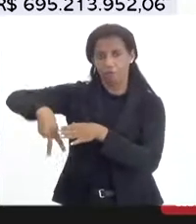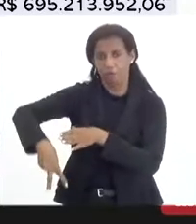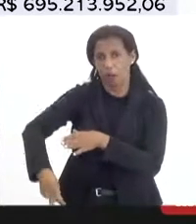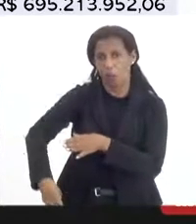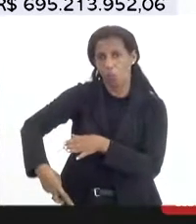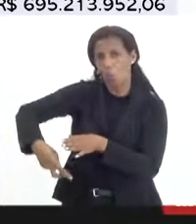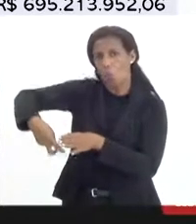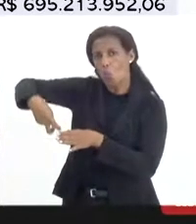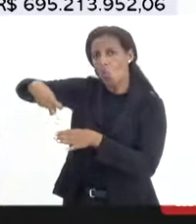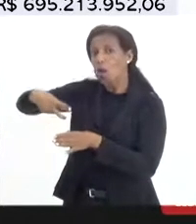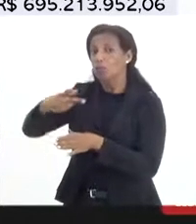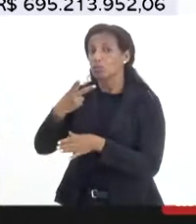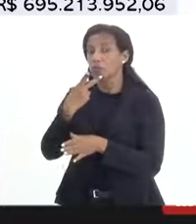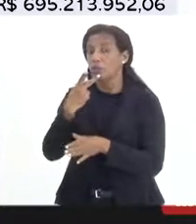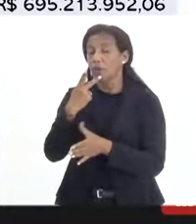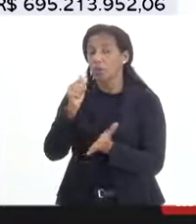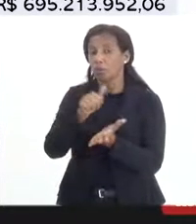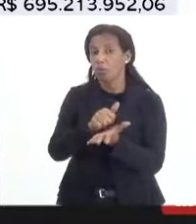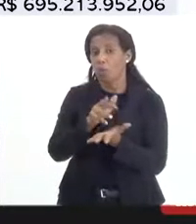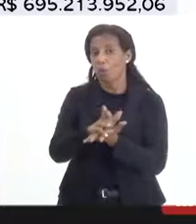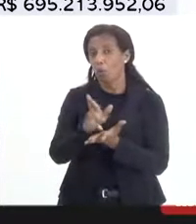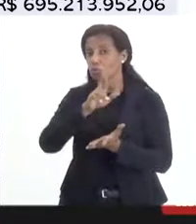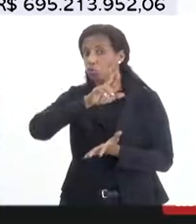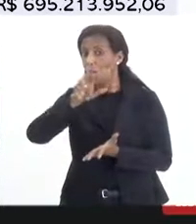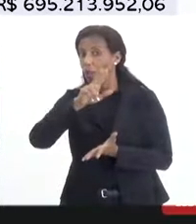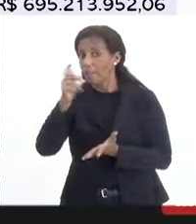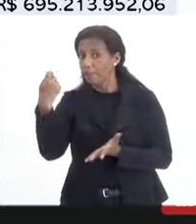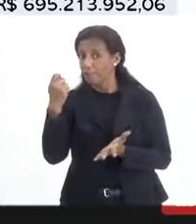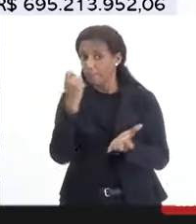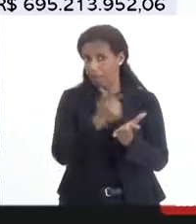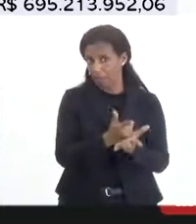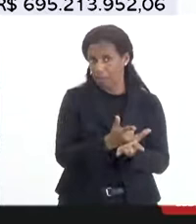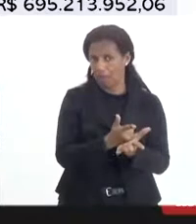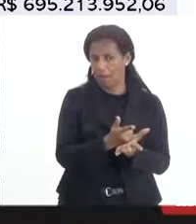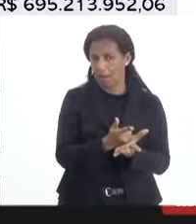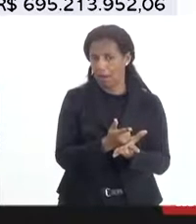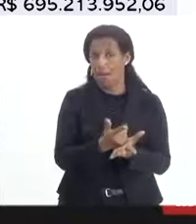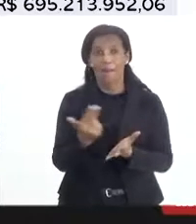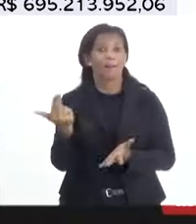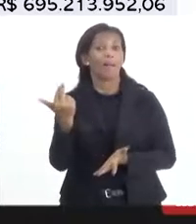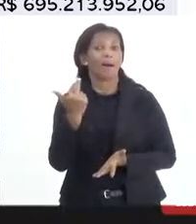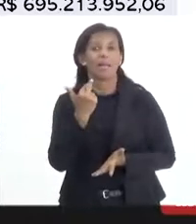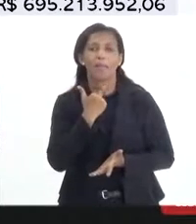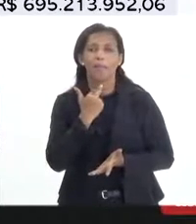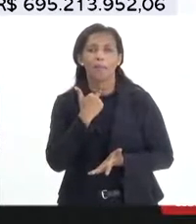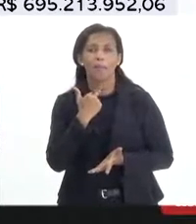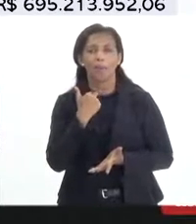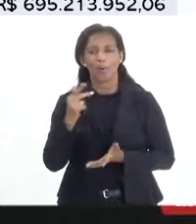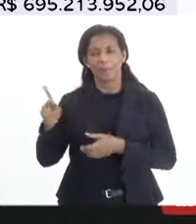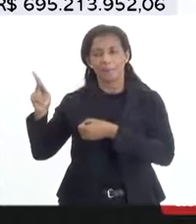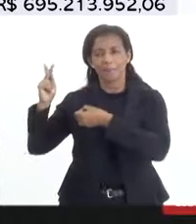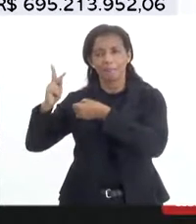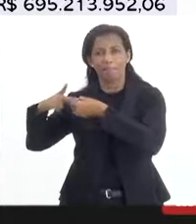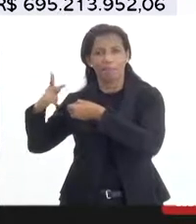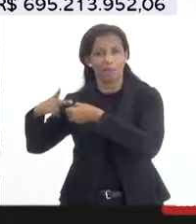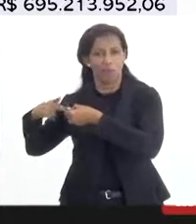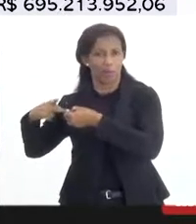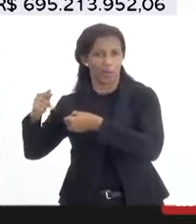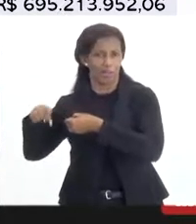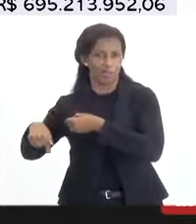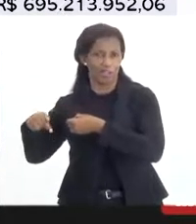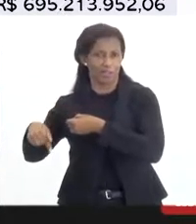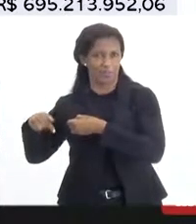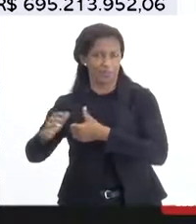que o imposto não é devido. O imposto é devido, sim, só que não poderia ser creditado pela empresa Petrobras. E aí, no